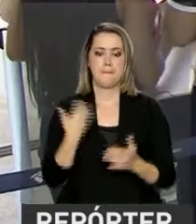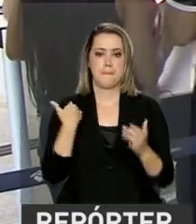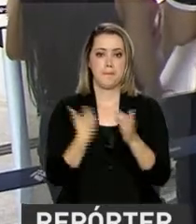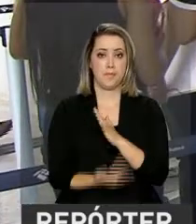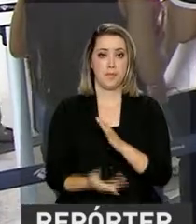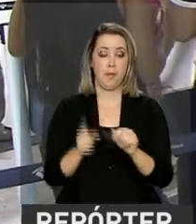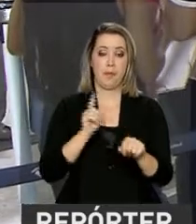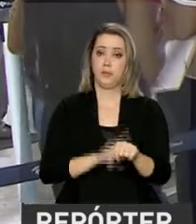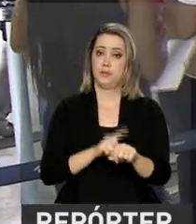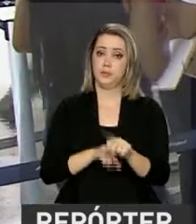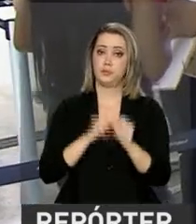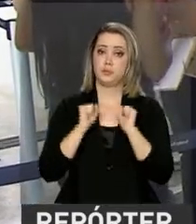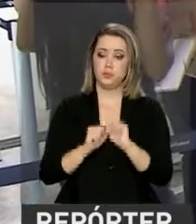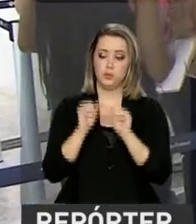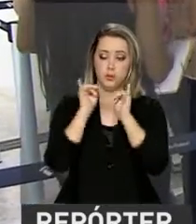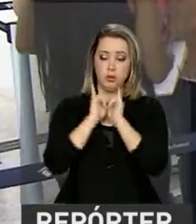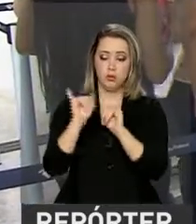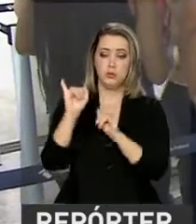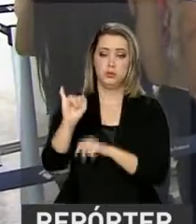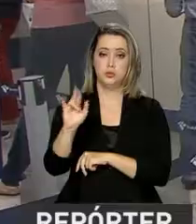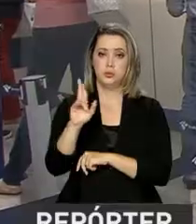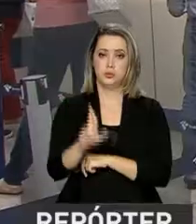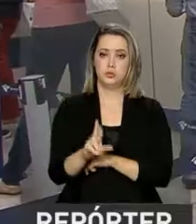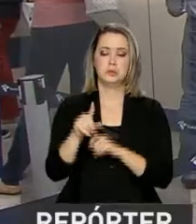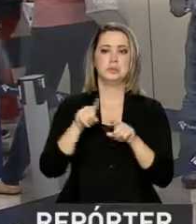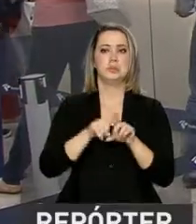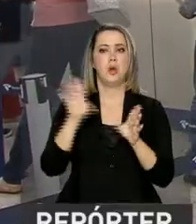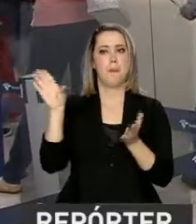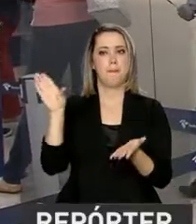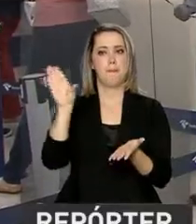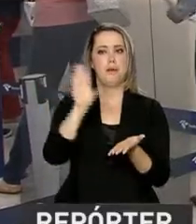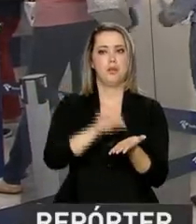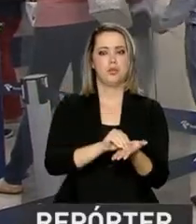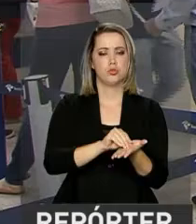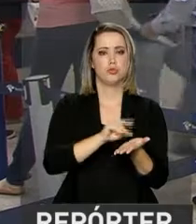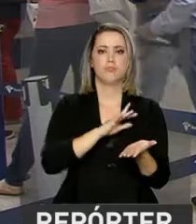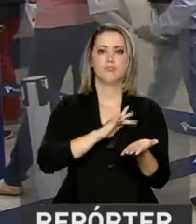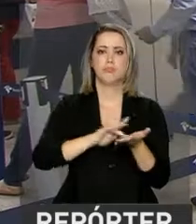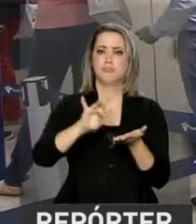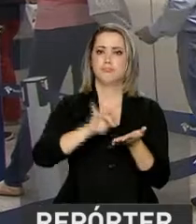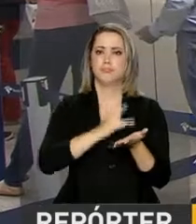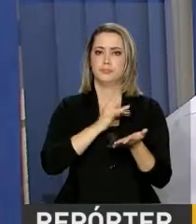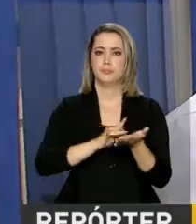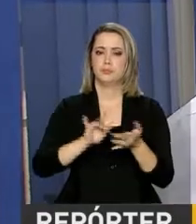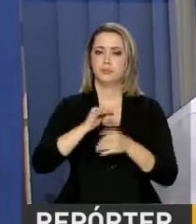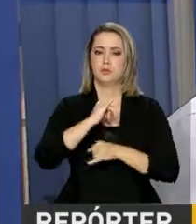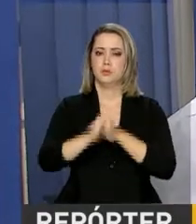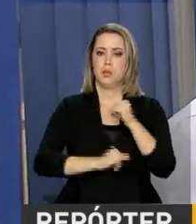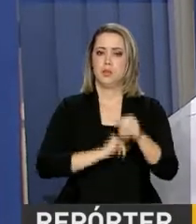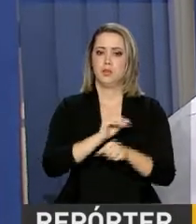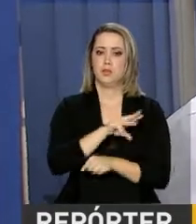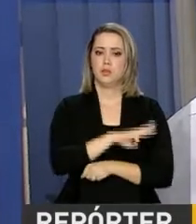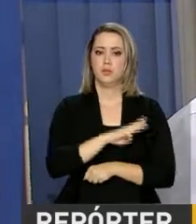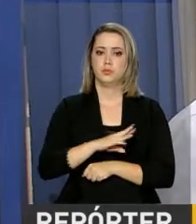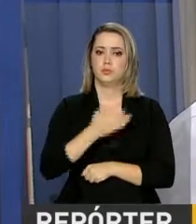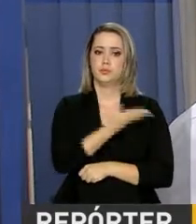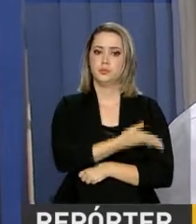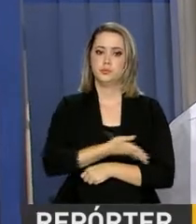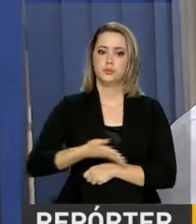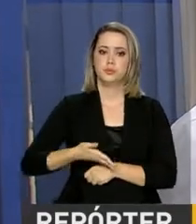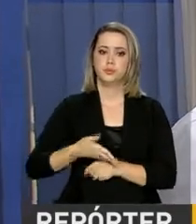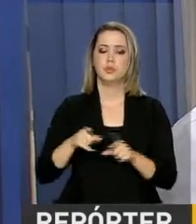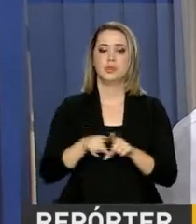o prazo já pode fazer a declaração com atraso baixando o programa gerador no site da receita federal e também pela internet